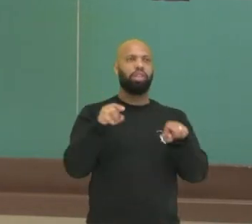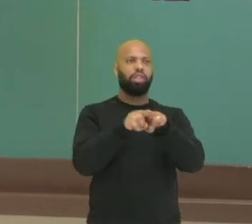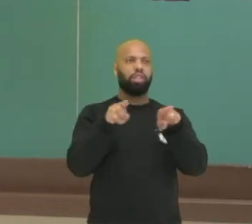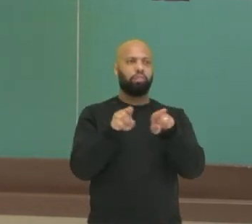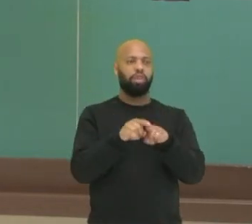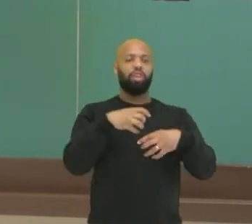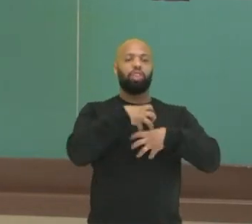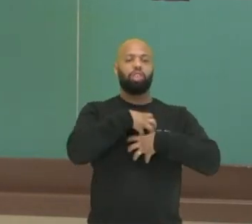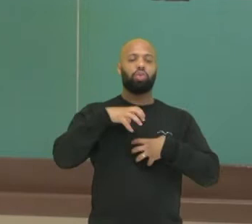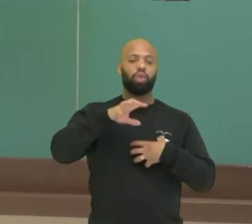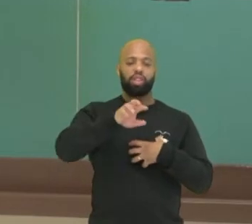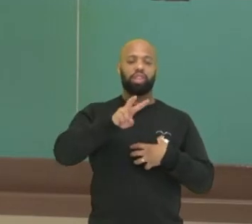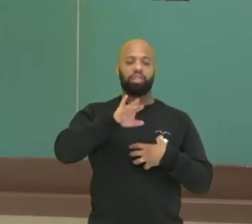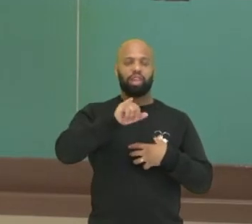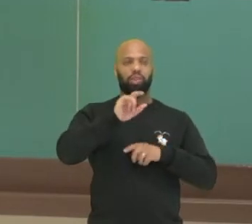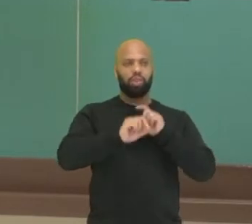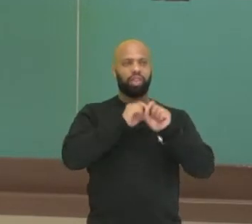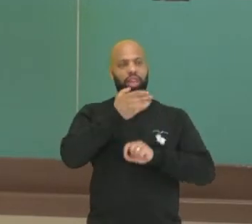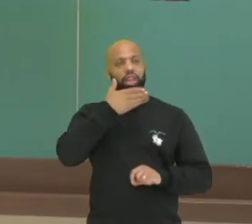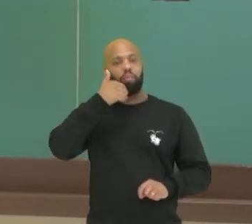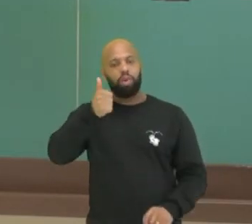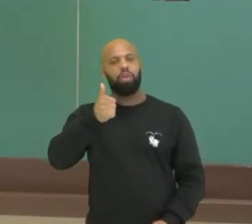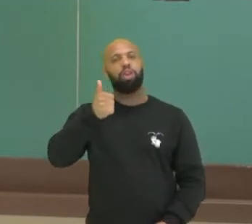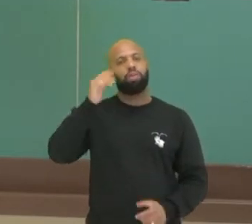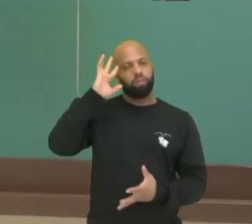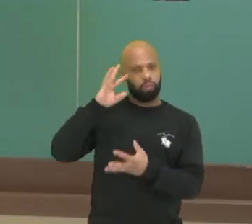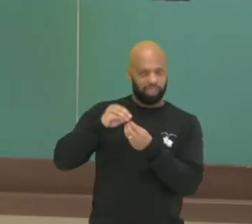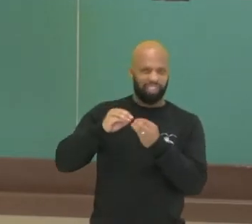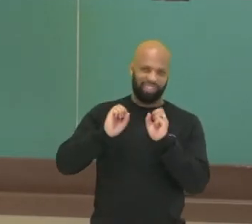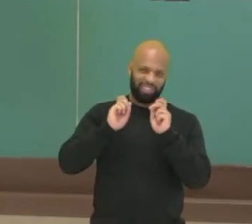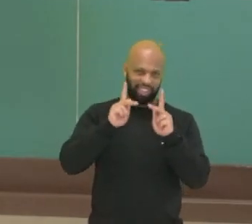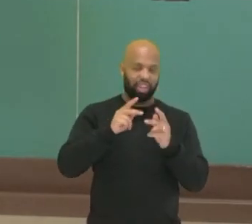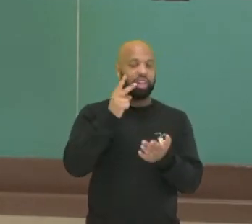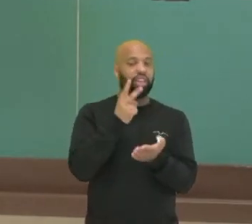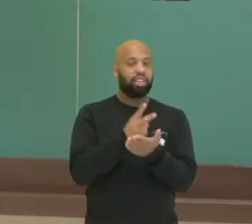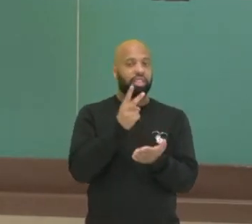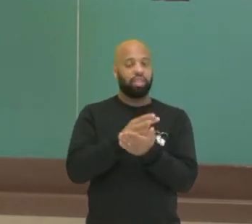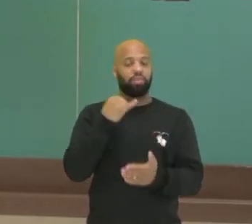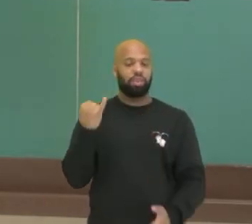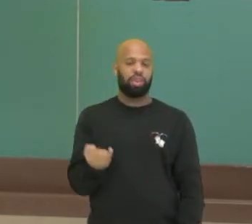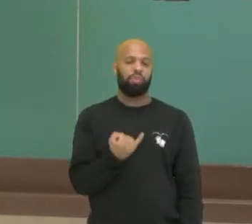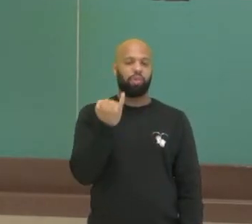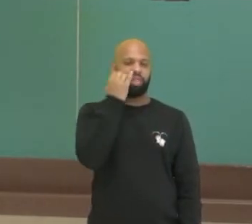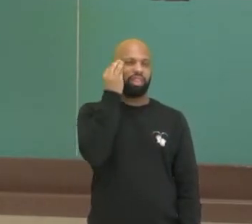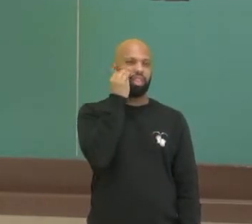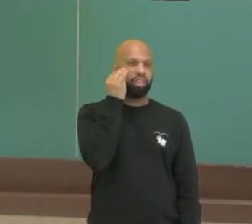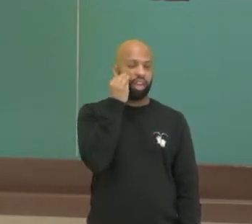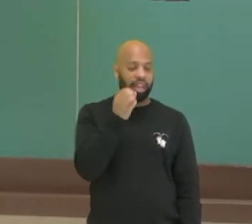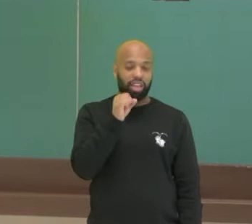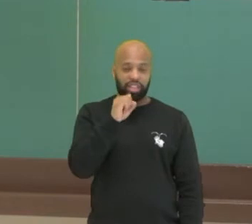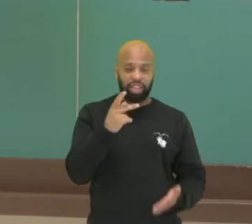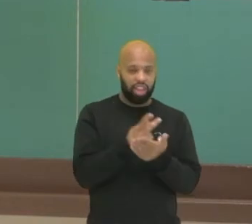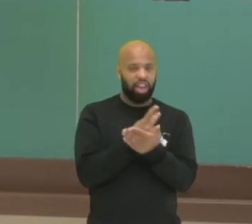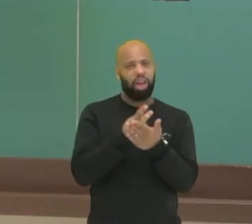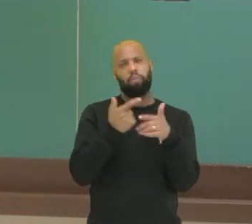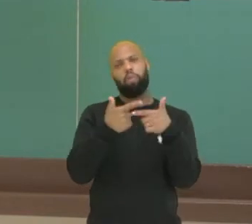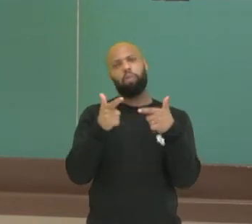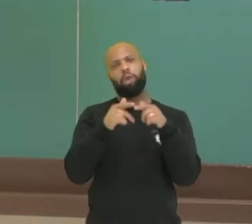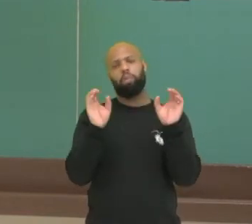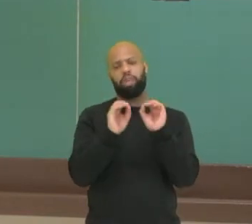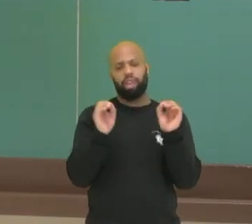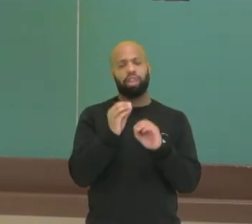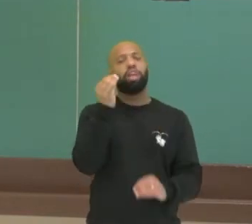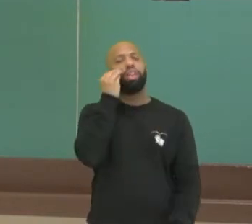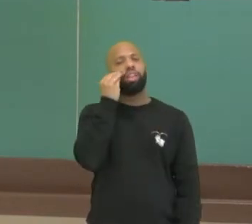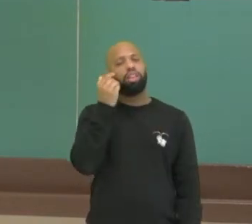para enriquecer e nutrir, né, o nosso intelecto, tá? Então sempre é bom tentar, ainda que erre, mas tente, né?